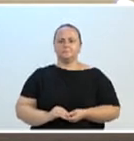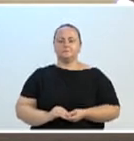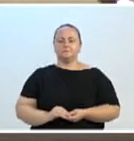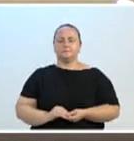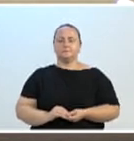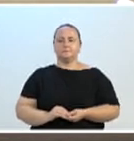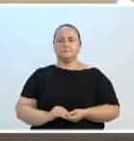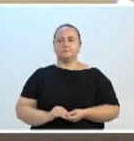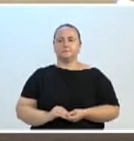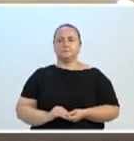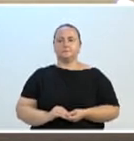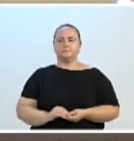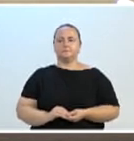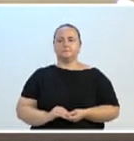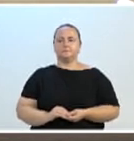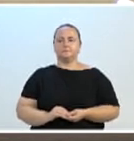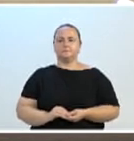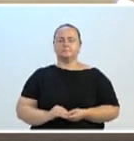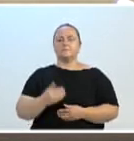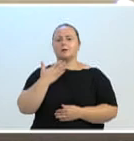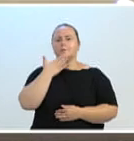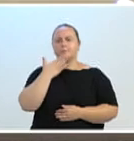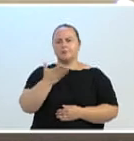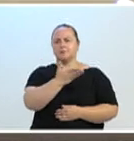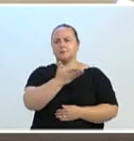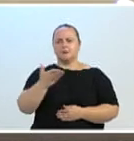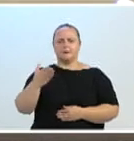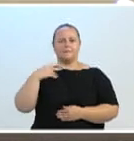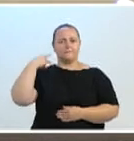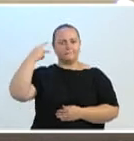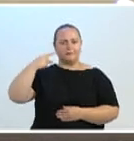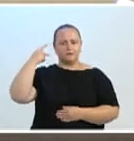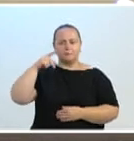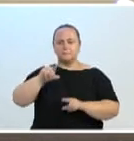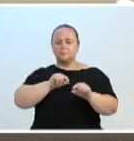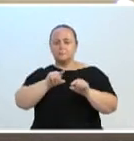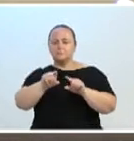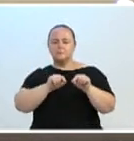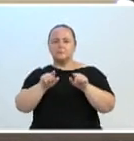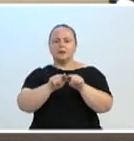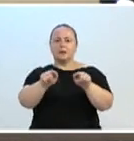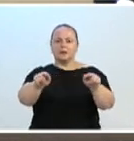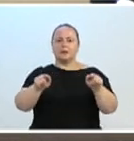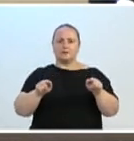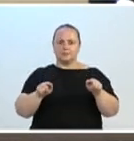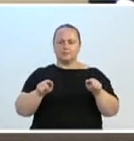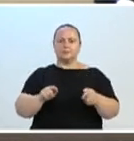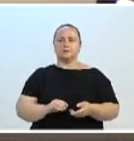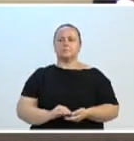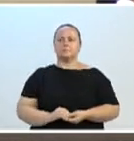Solicito que os senhores vereadores permaneçam no plenário para a escolha dos gabinetes.